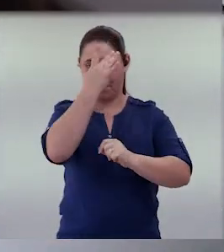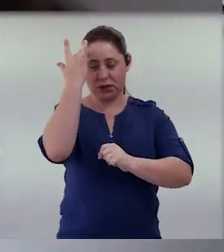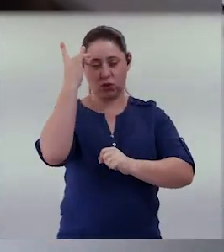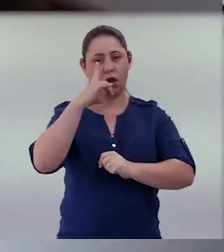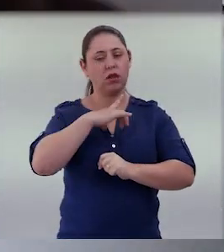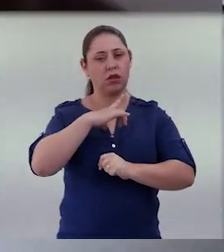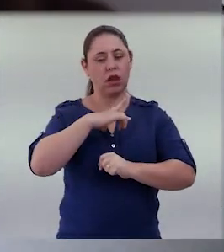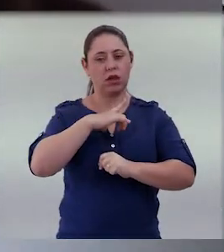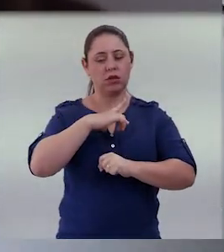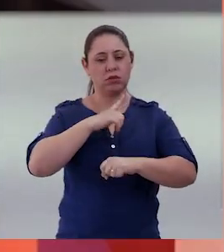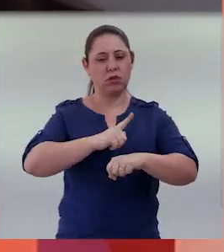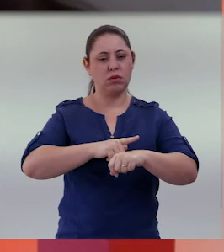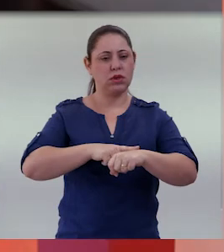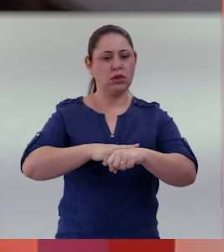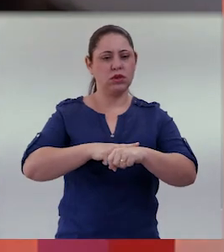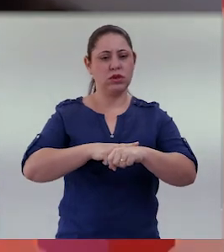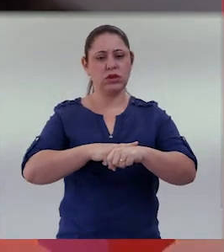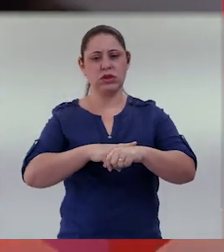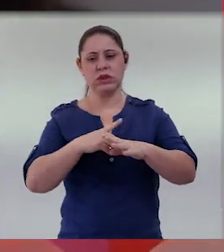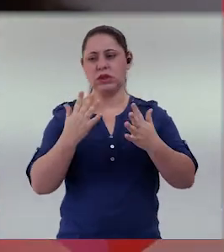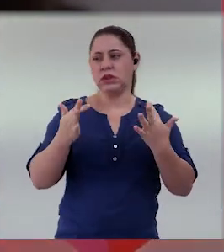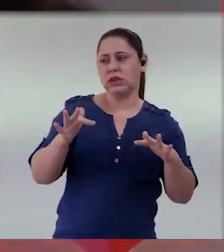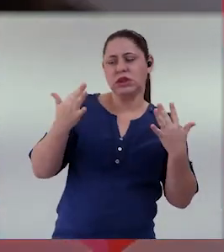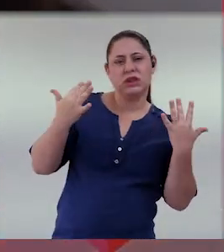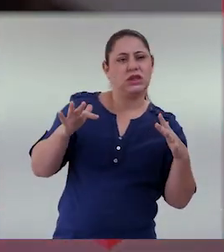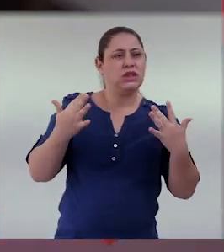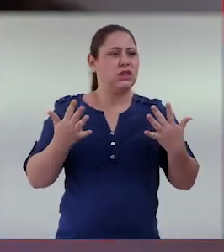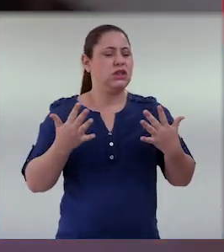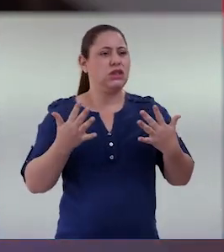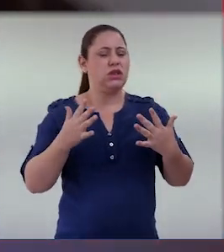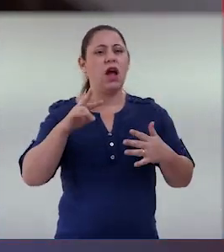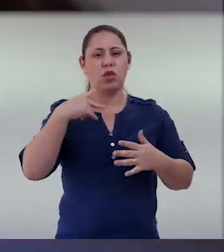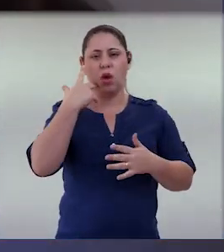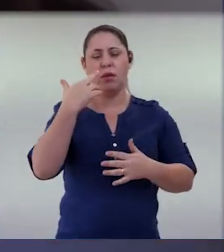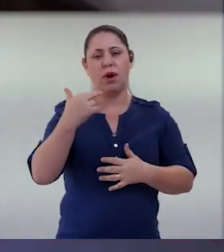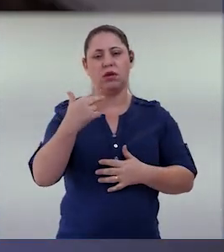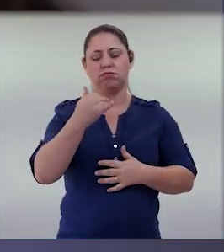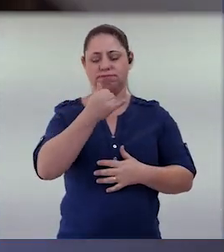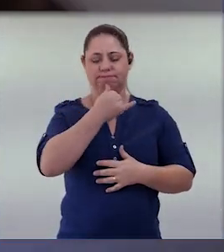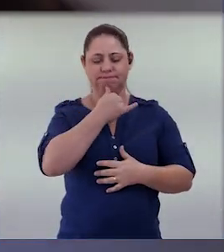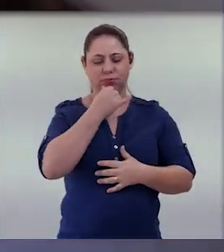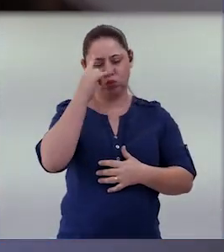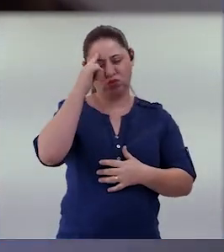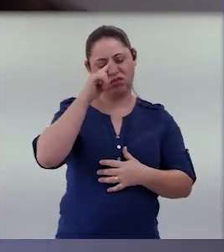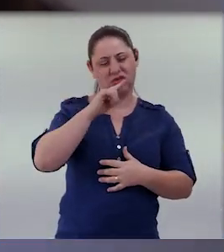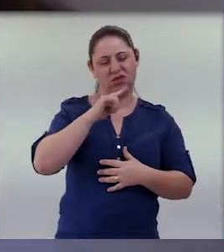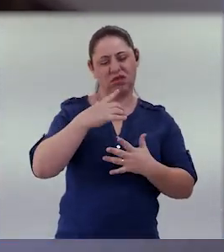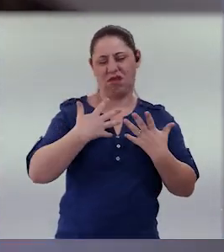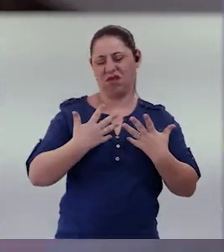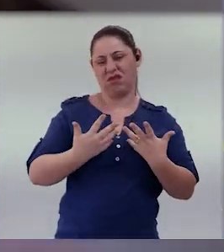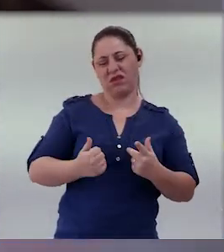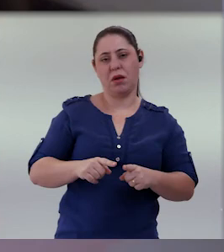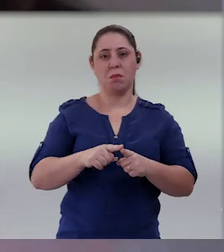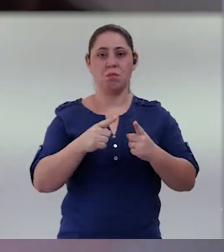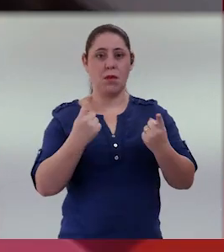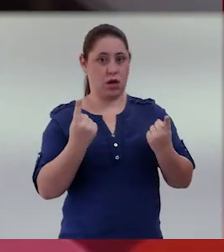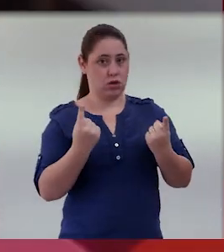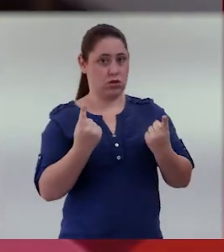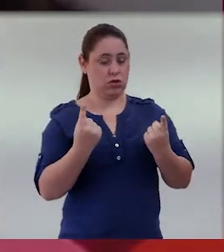gente está vivendo, todo mundo está passando por insegurança. E é normal você se sentir um pouco triste ali um